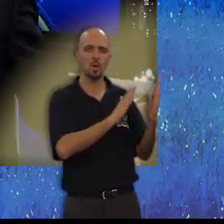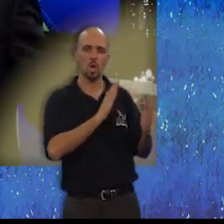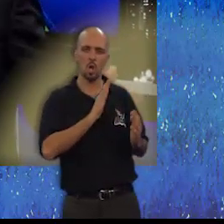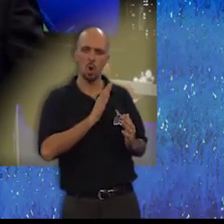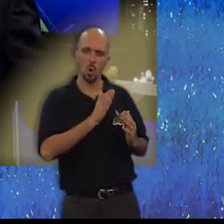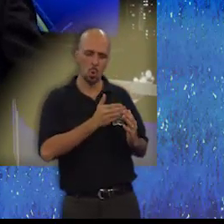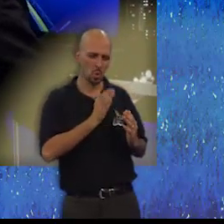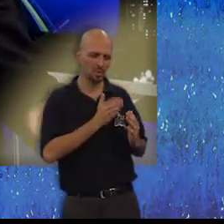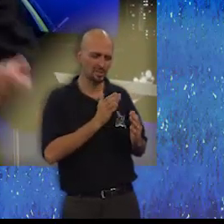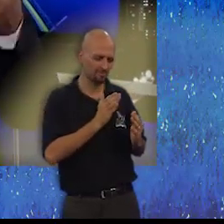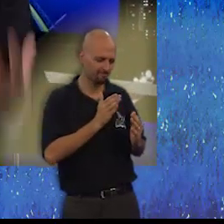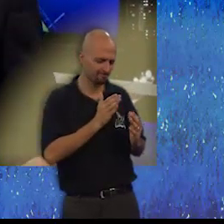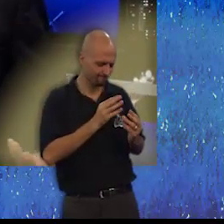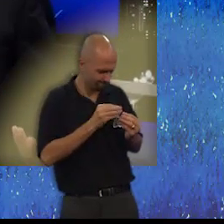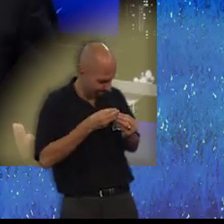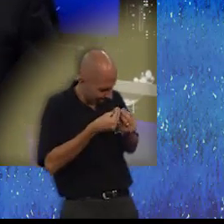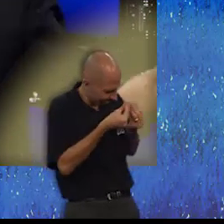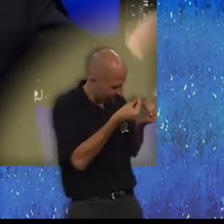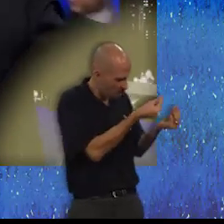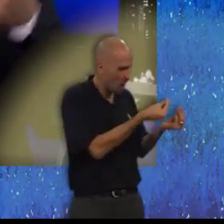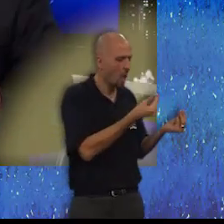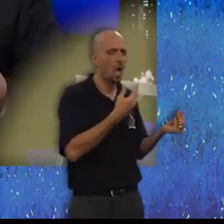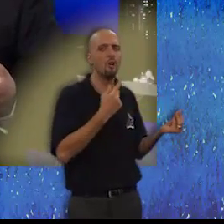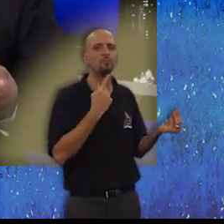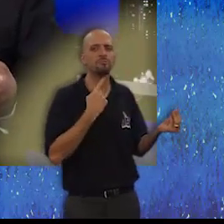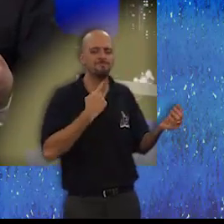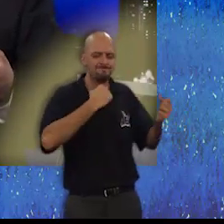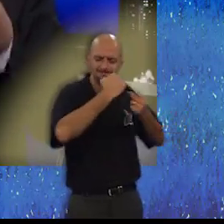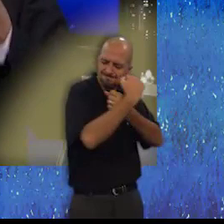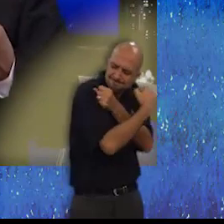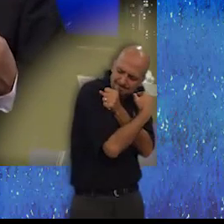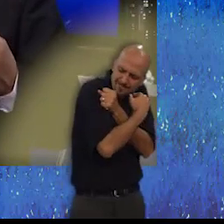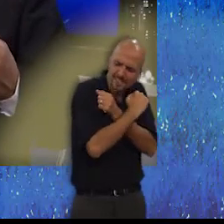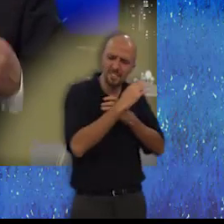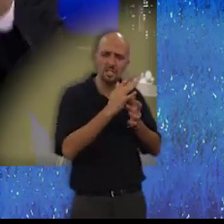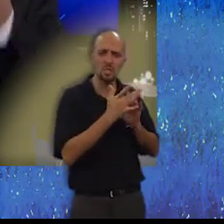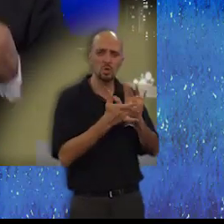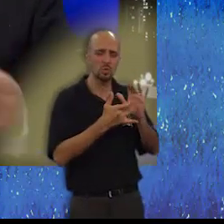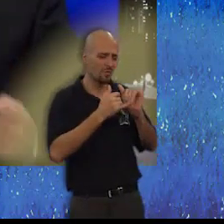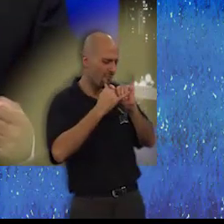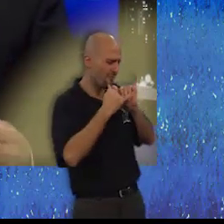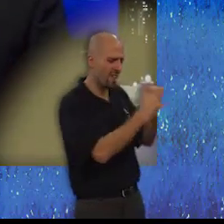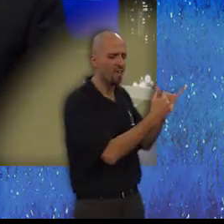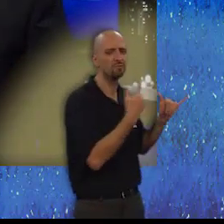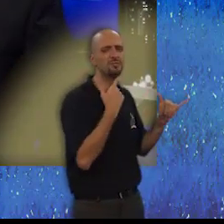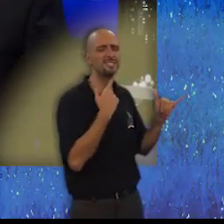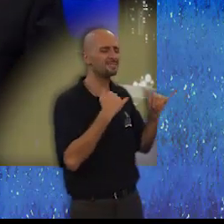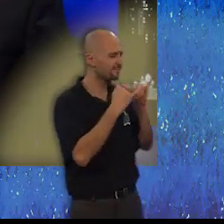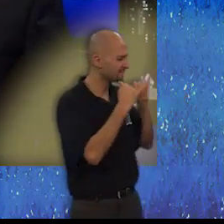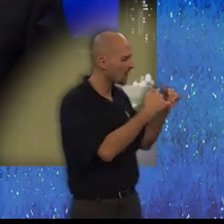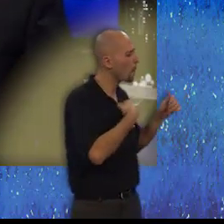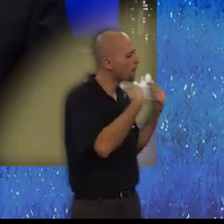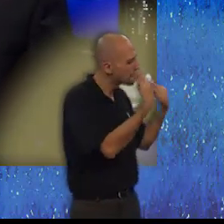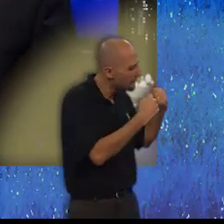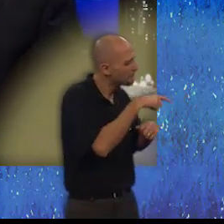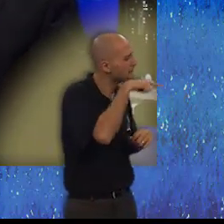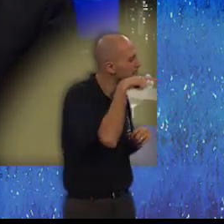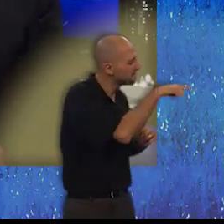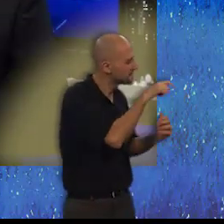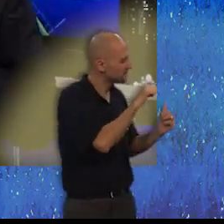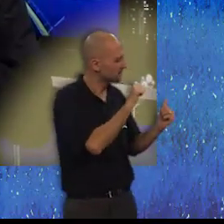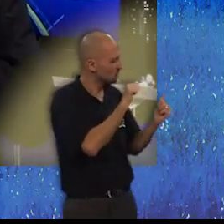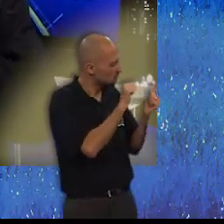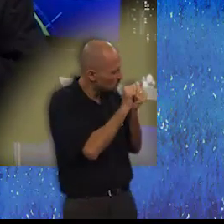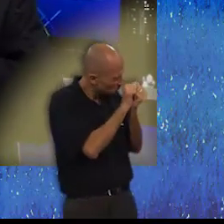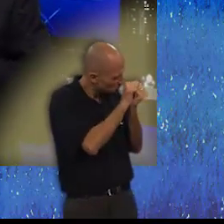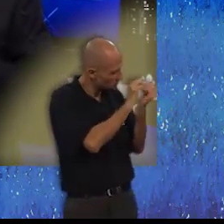derramar sua alma, queria chorar, queria abraçar Jesus, queria dizer: Jesus, eu preciso de ti. Ele queria fazer isso. Mas quando